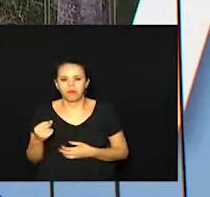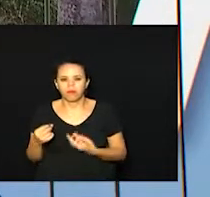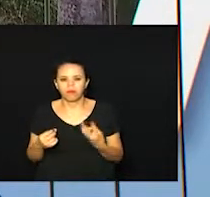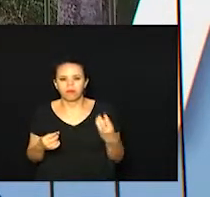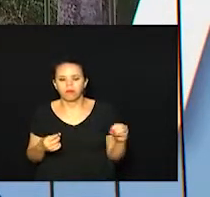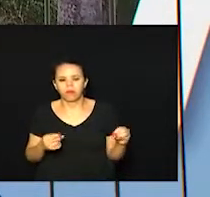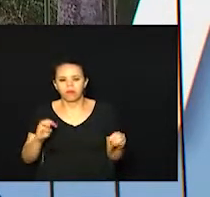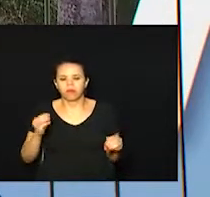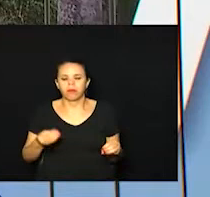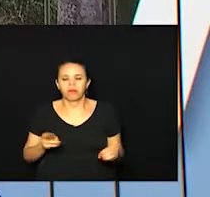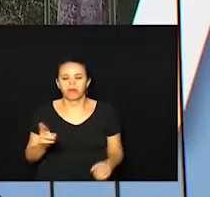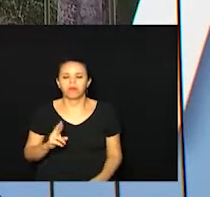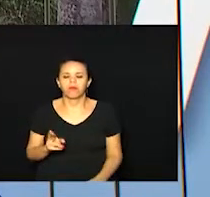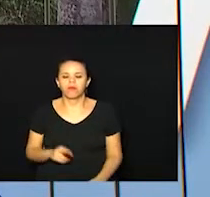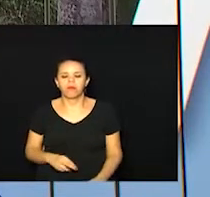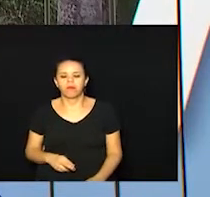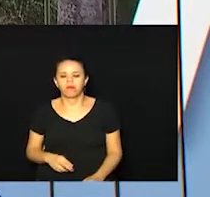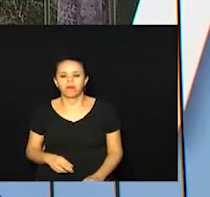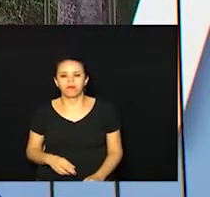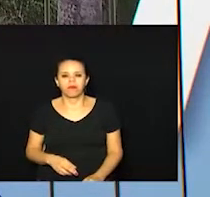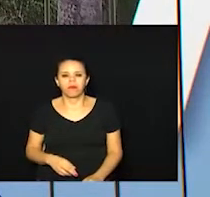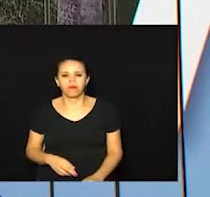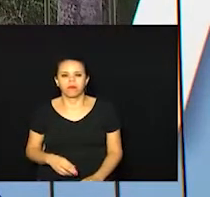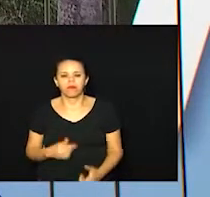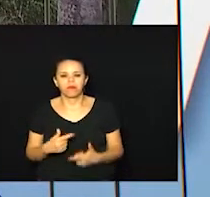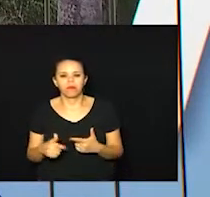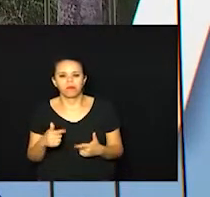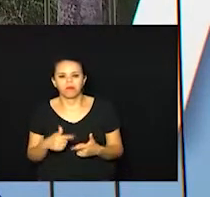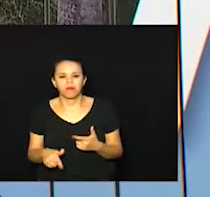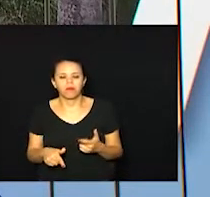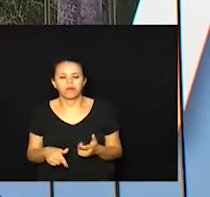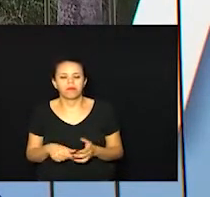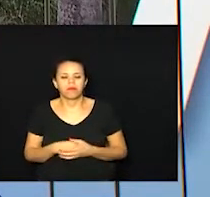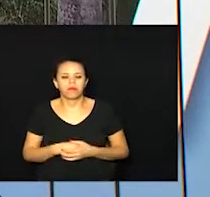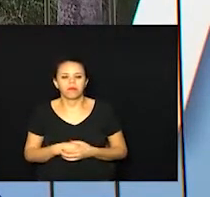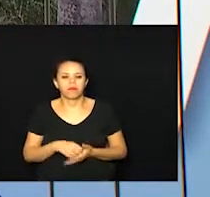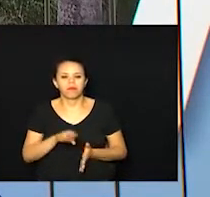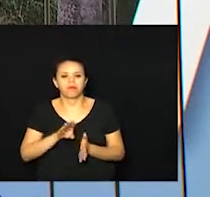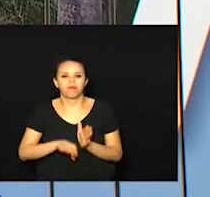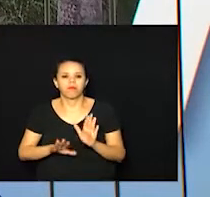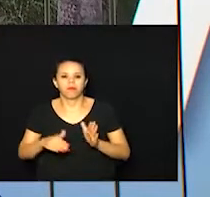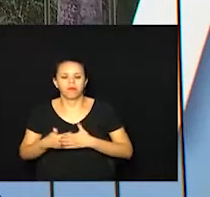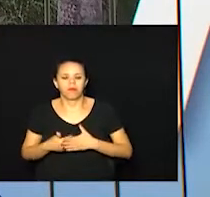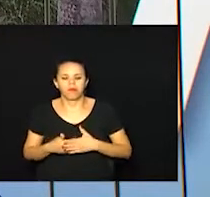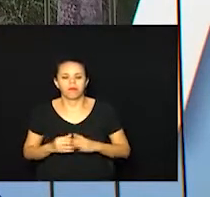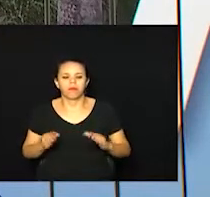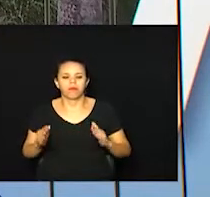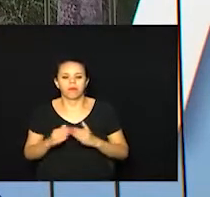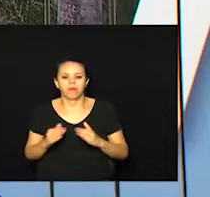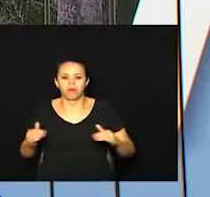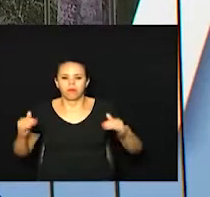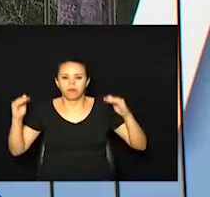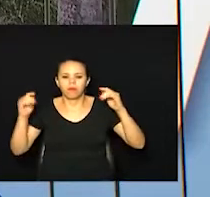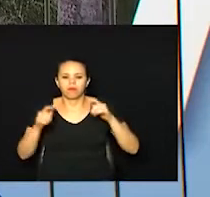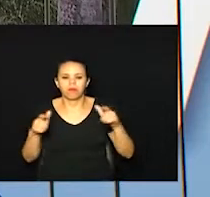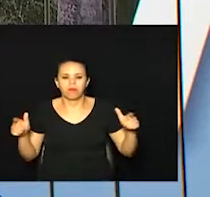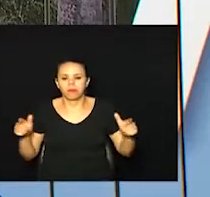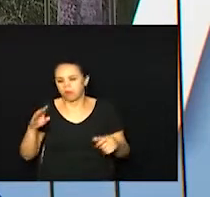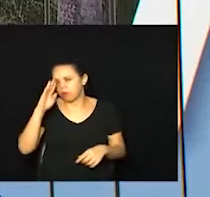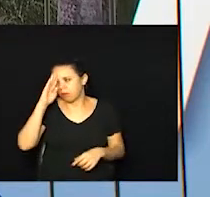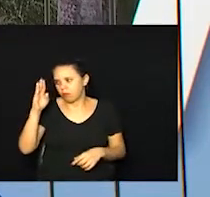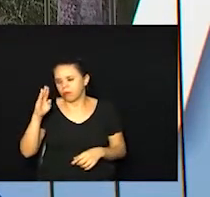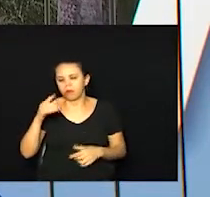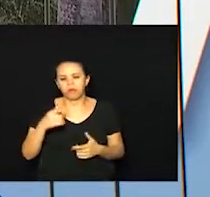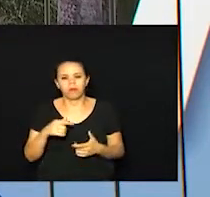30 milhões de reais ali aquela desapropriação. Portanto, a prioridade é que é a questão